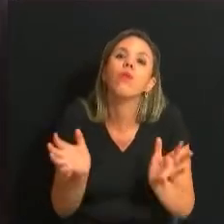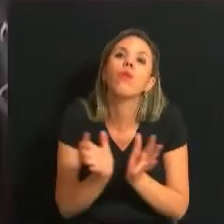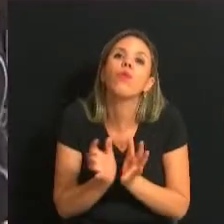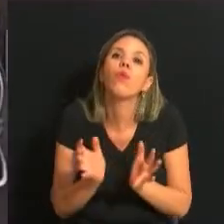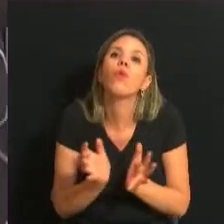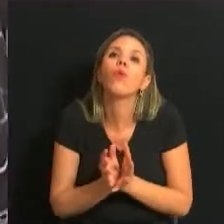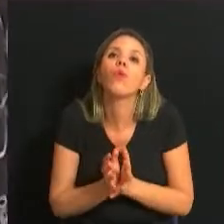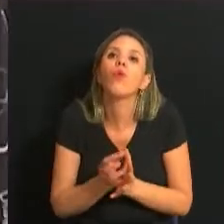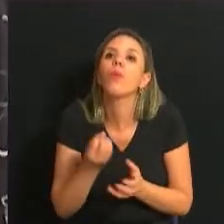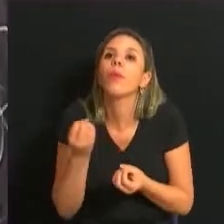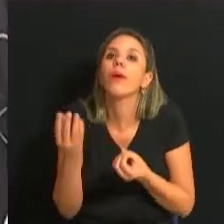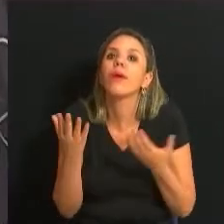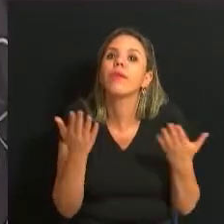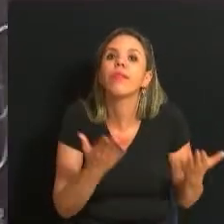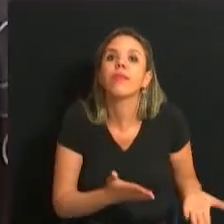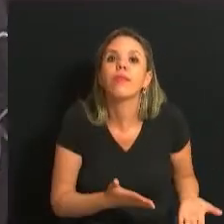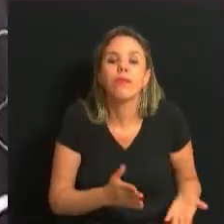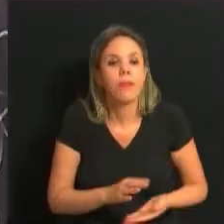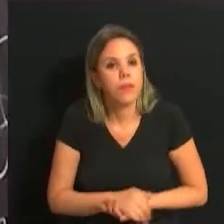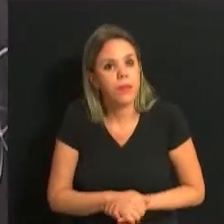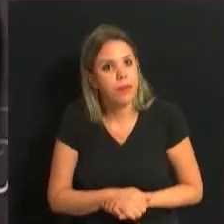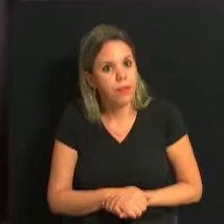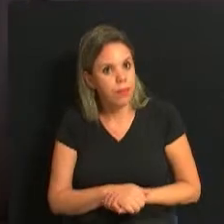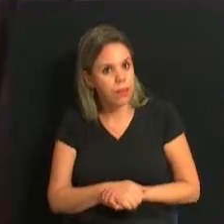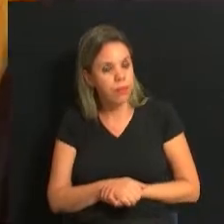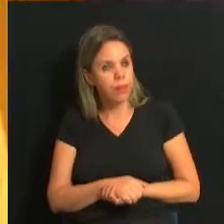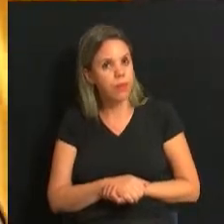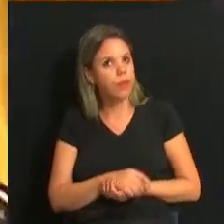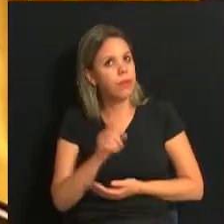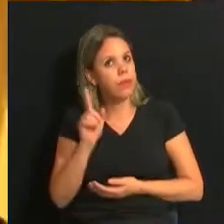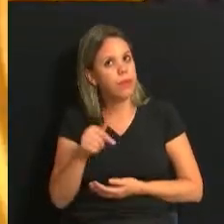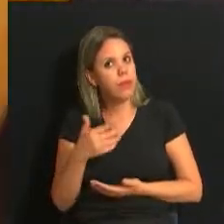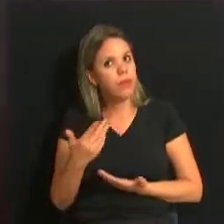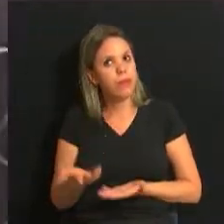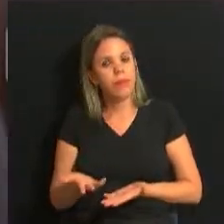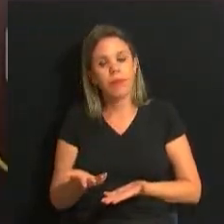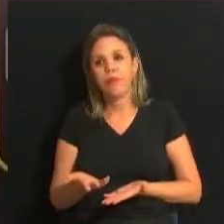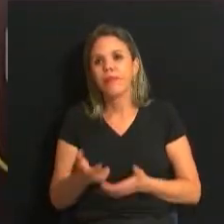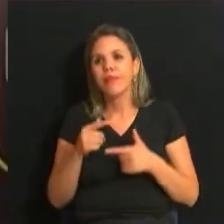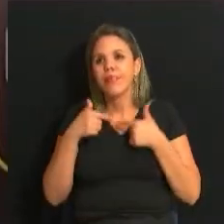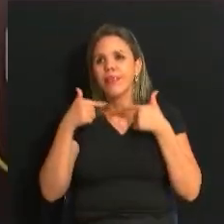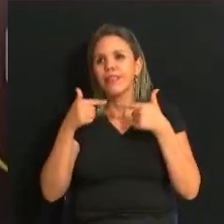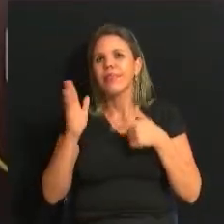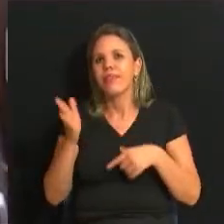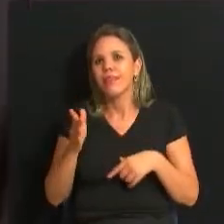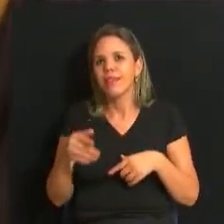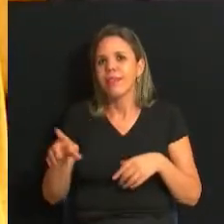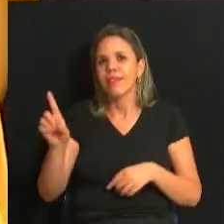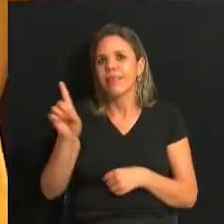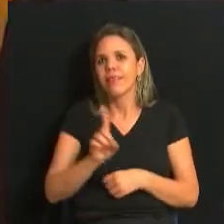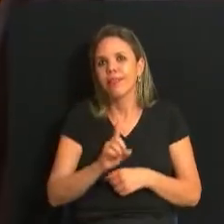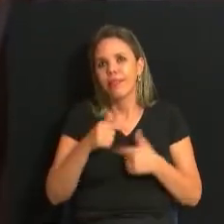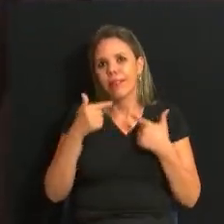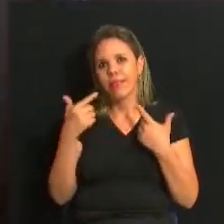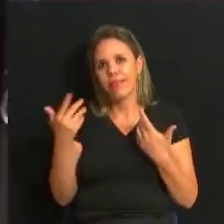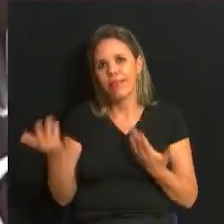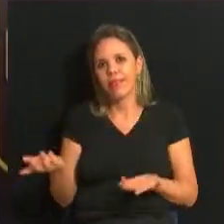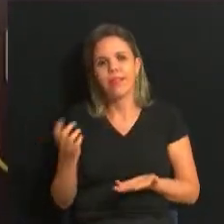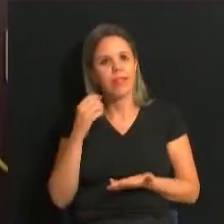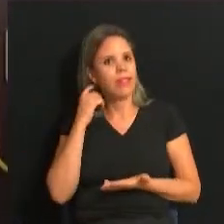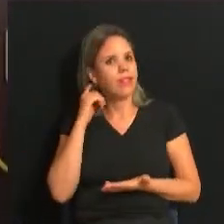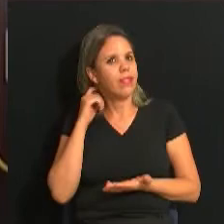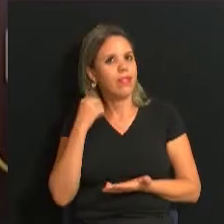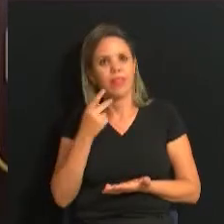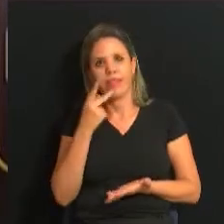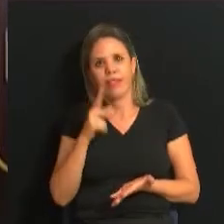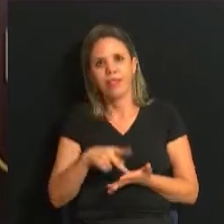muito bem recebido. E é isso aí. Veio do sorriso e já chegou sorrindo aqui. Vou falar a verdade, sou